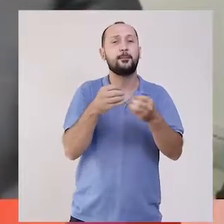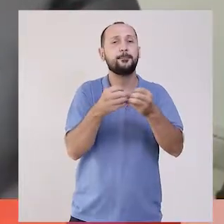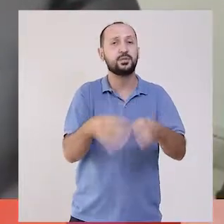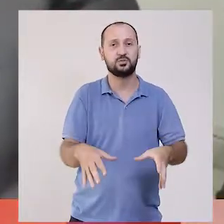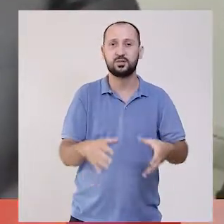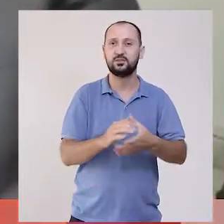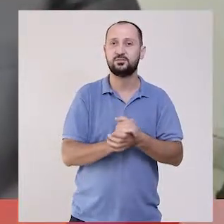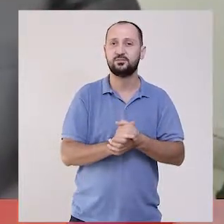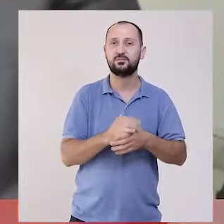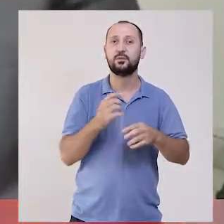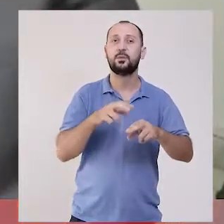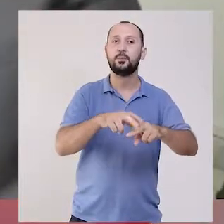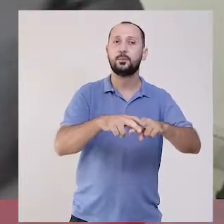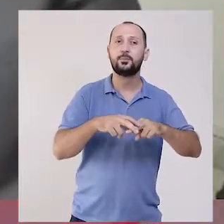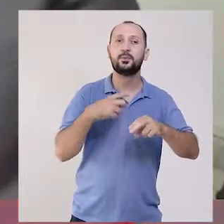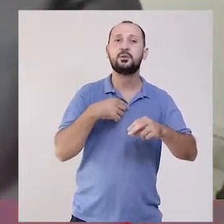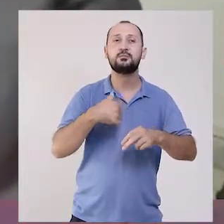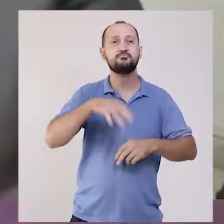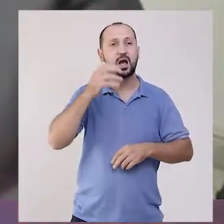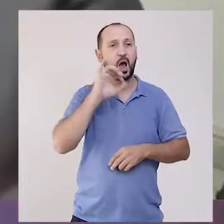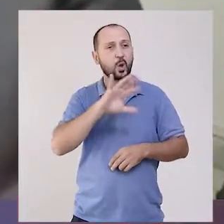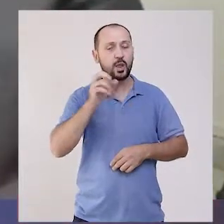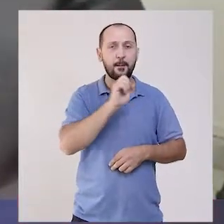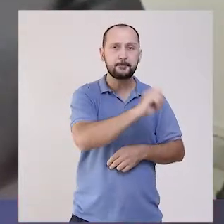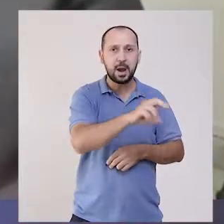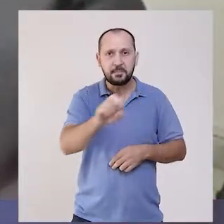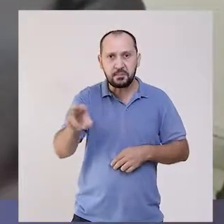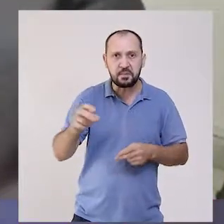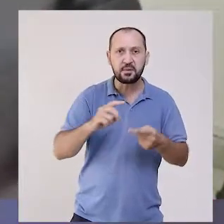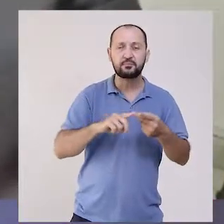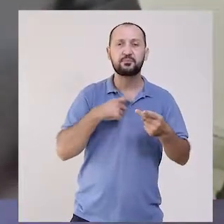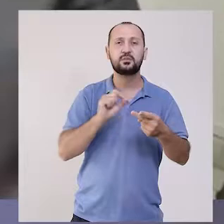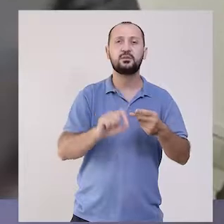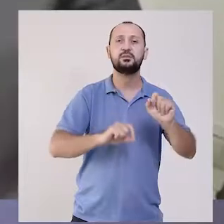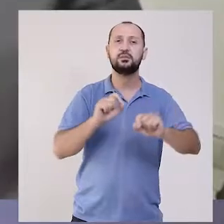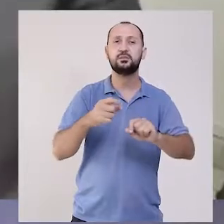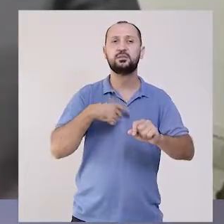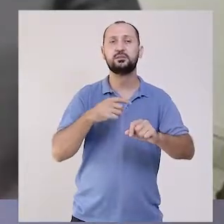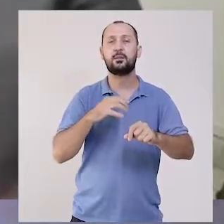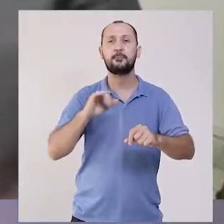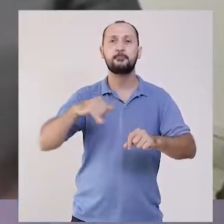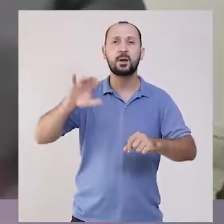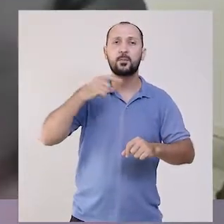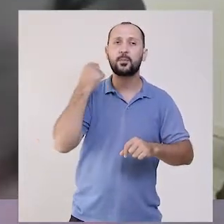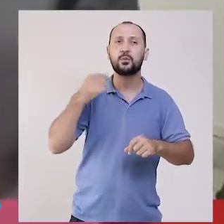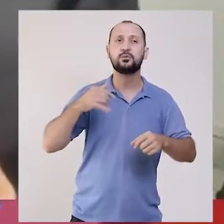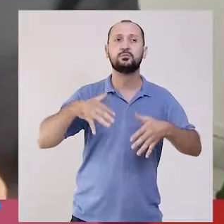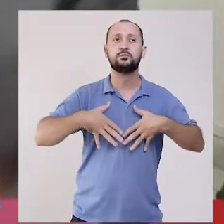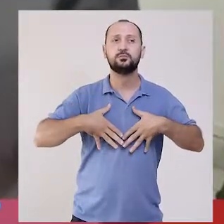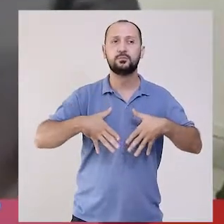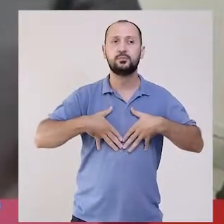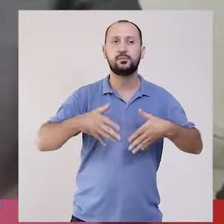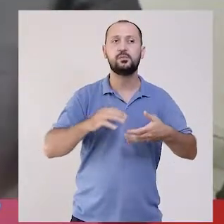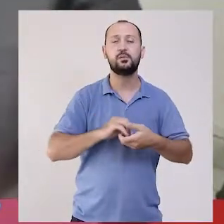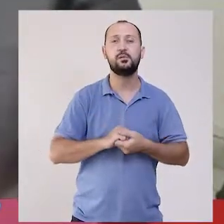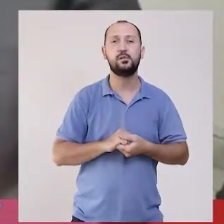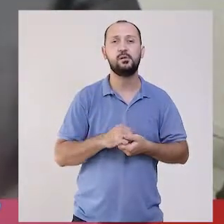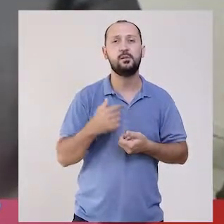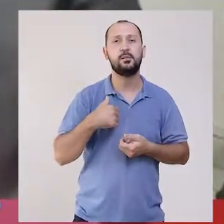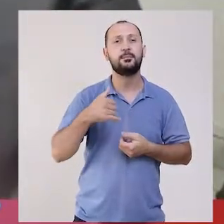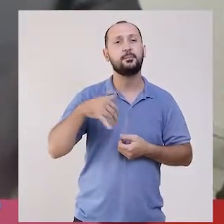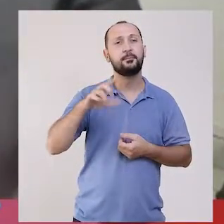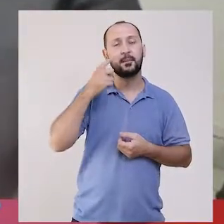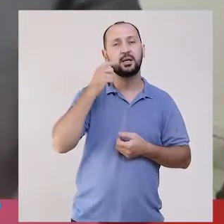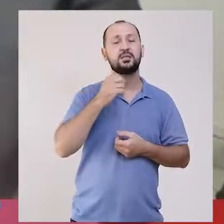pouco comprometida. Por isso que a mulher ela faz infecção urinária de repetição, se faz mais pneumonia, se tem mais